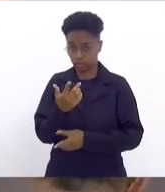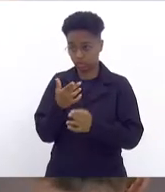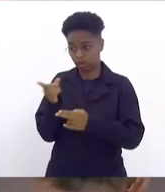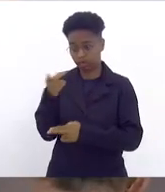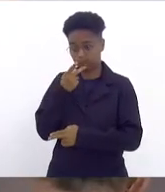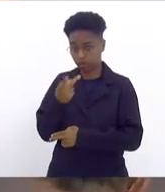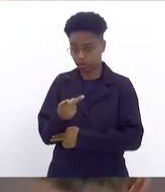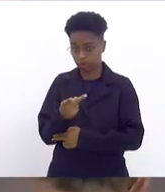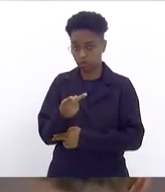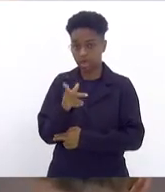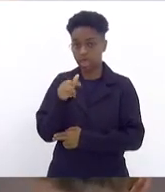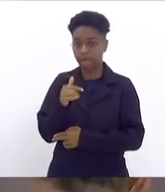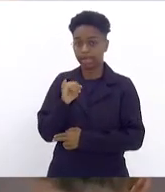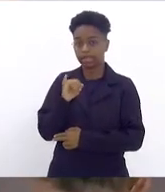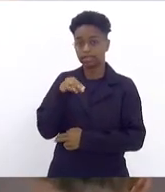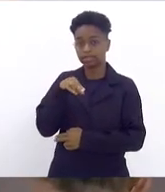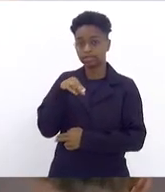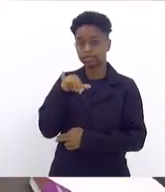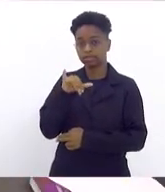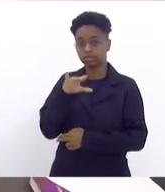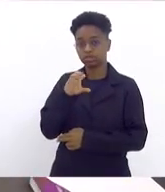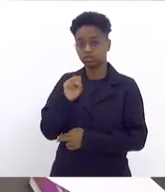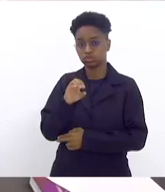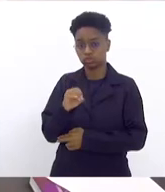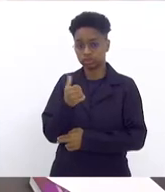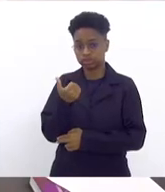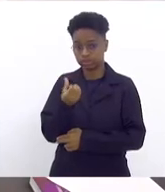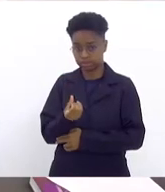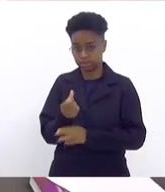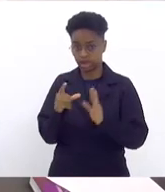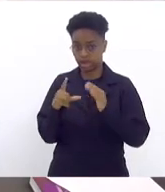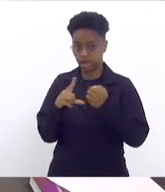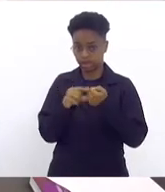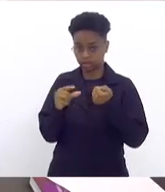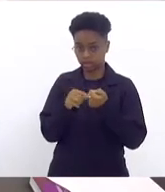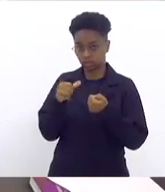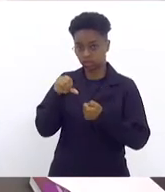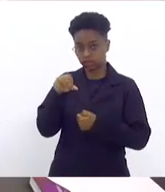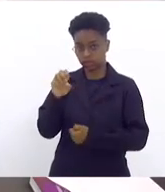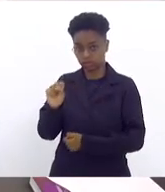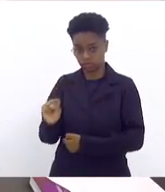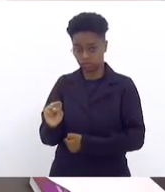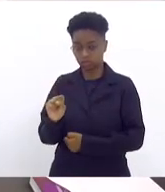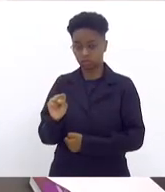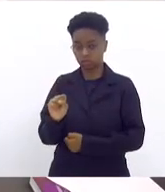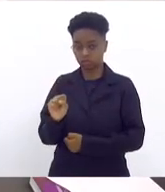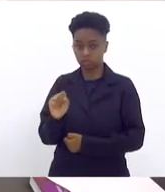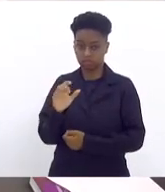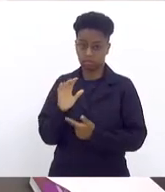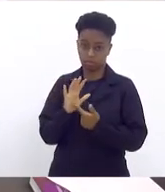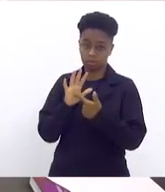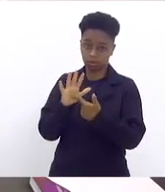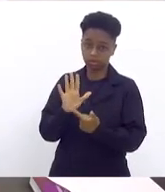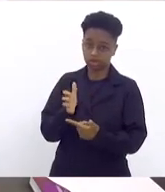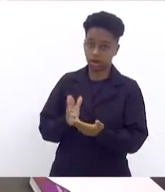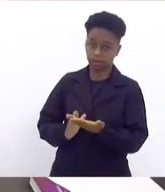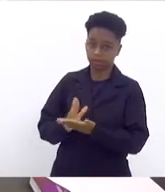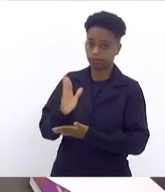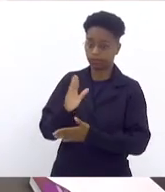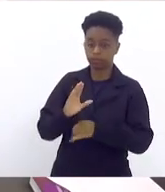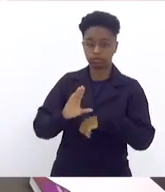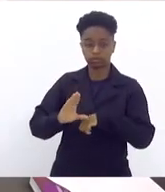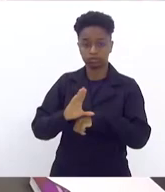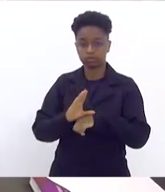mencionou, que é o inciso 16 do artigo 98, que é esse que ele falou que o Paulo Ramos aprovou na Constituição Estadual, que